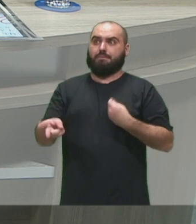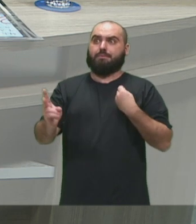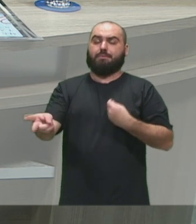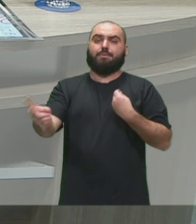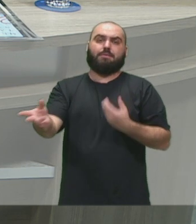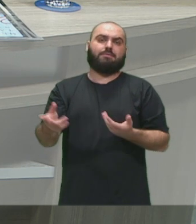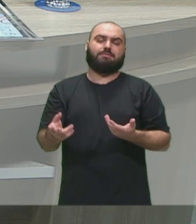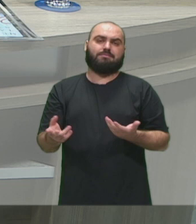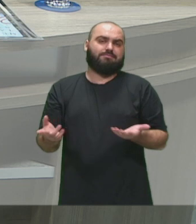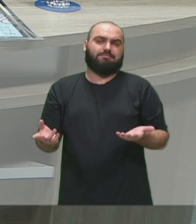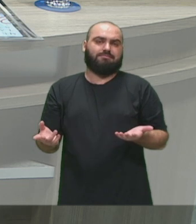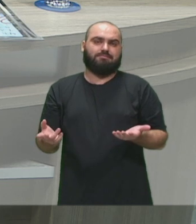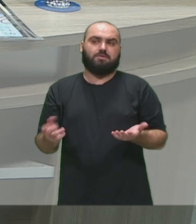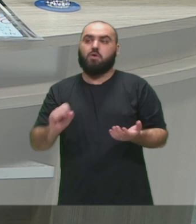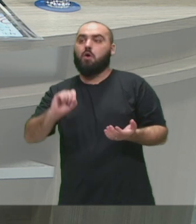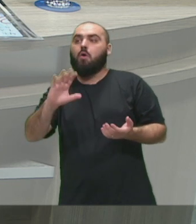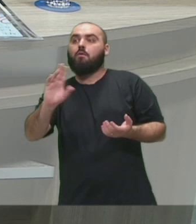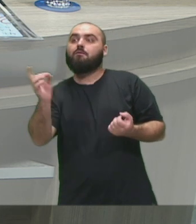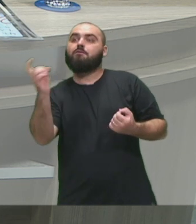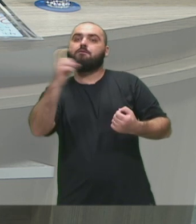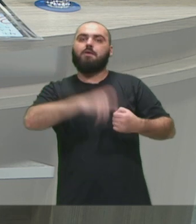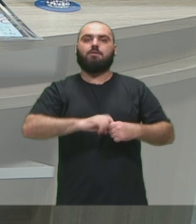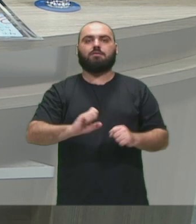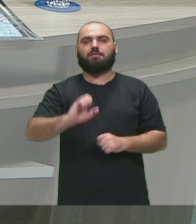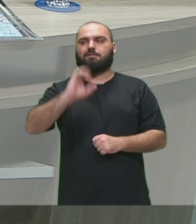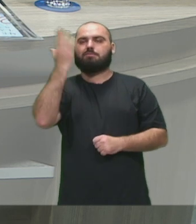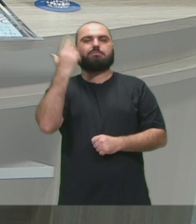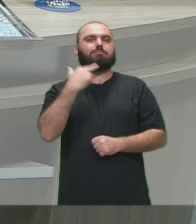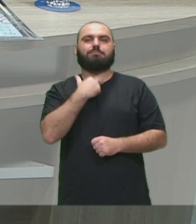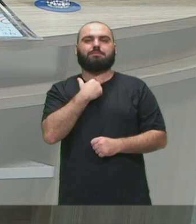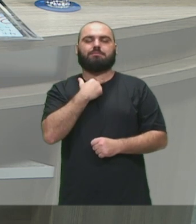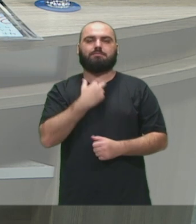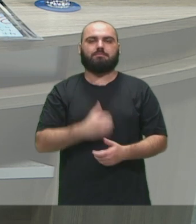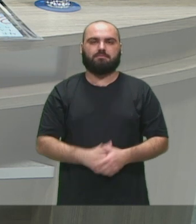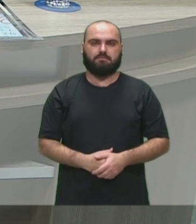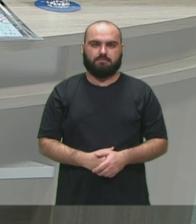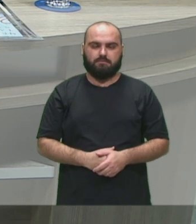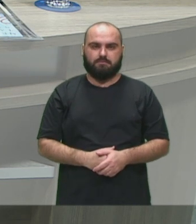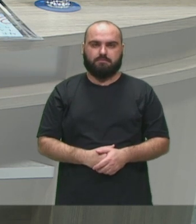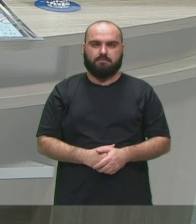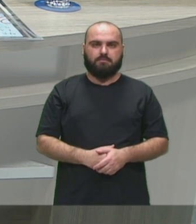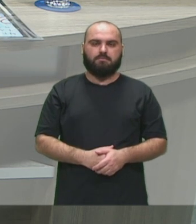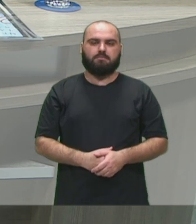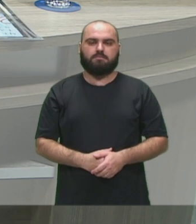Que não seja reincidente esse abuso. Nesse sentido,